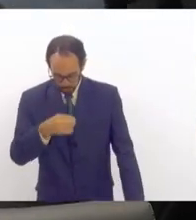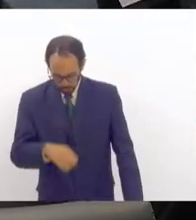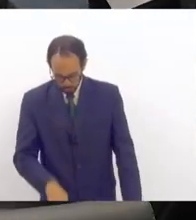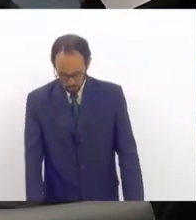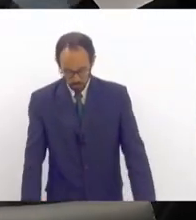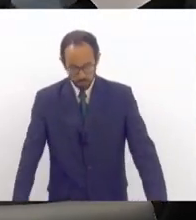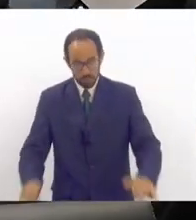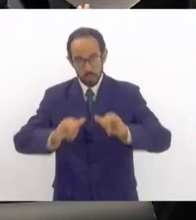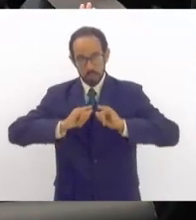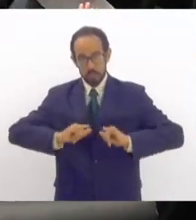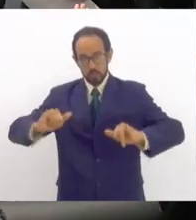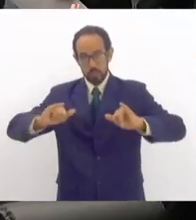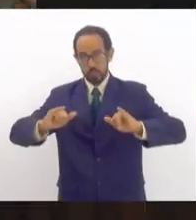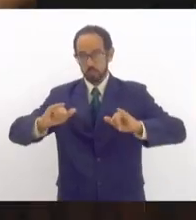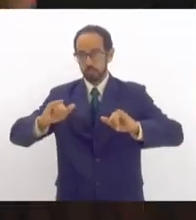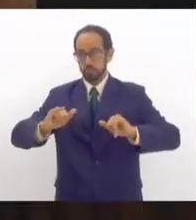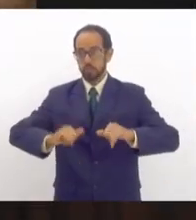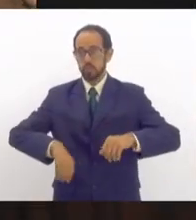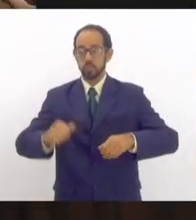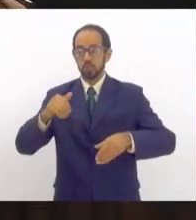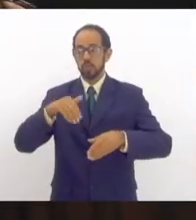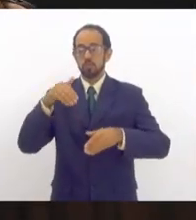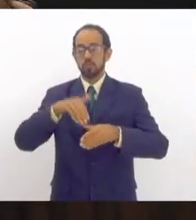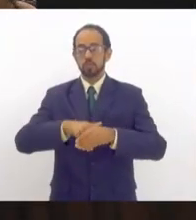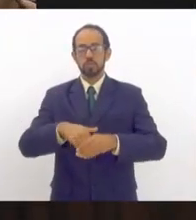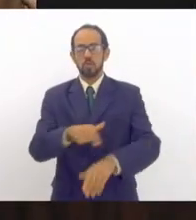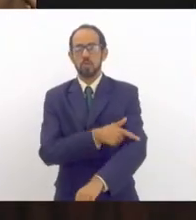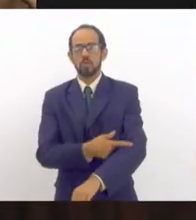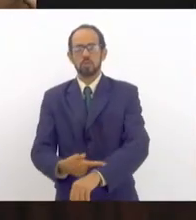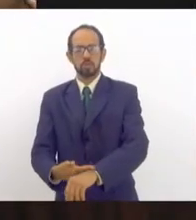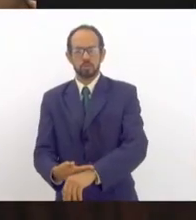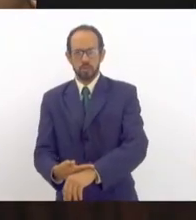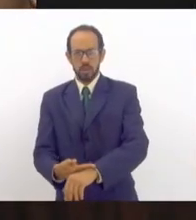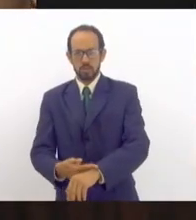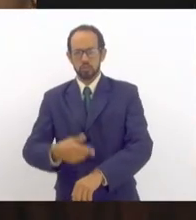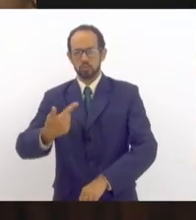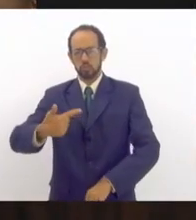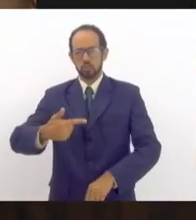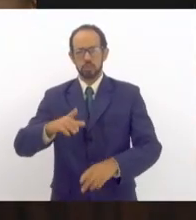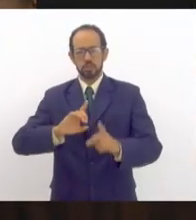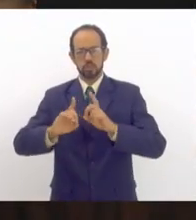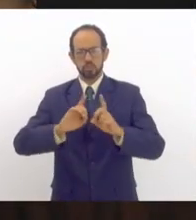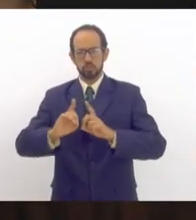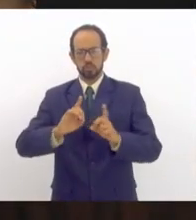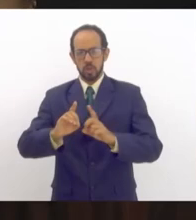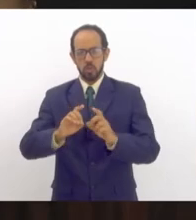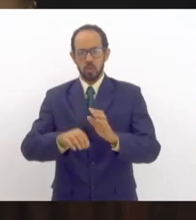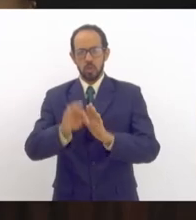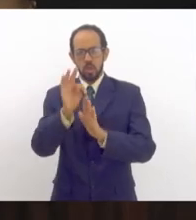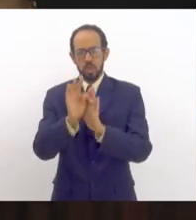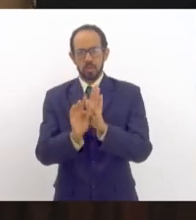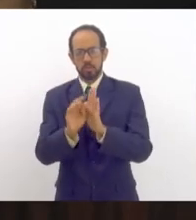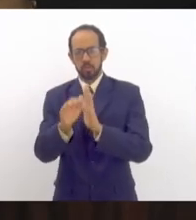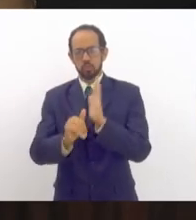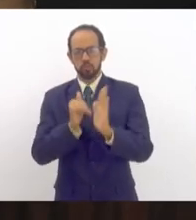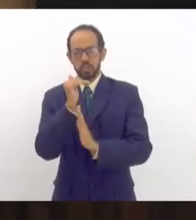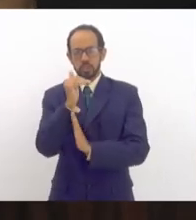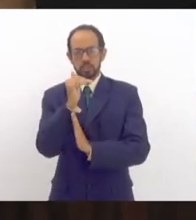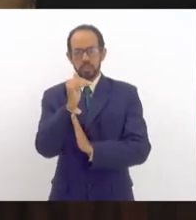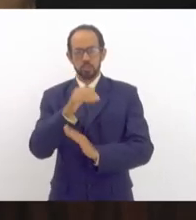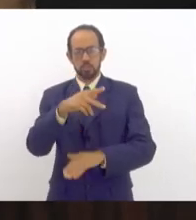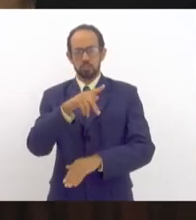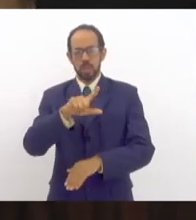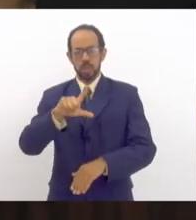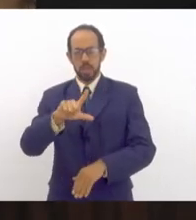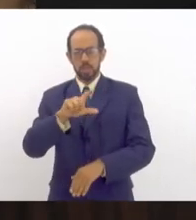anuncio incrementação ordinária e votação em segunda discussão redação do vencido projeto de lei